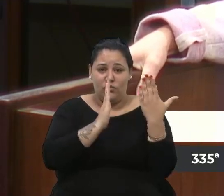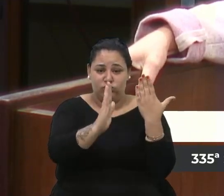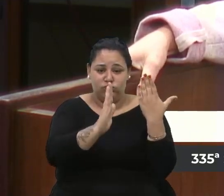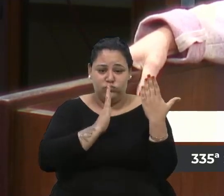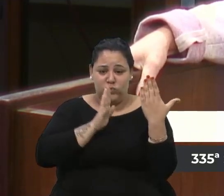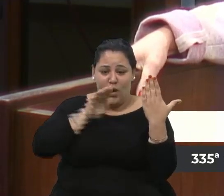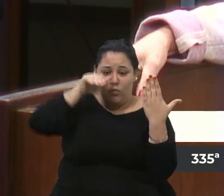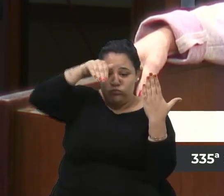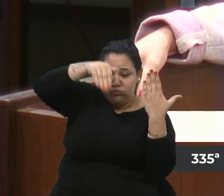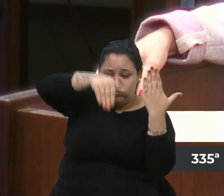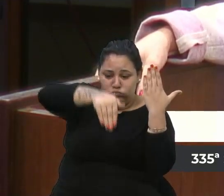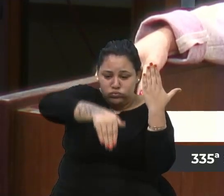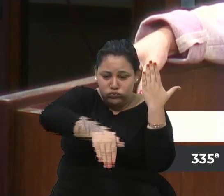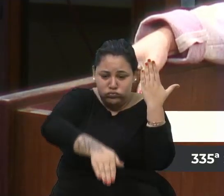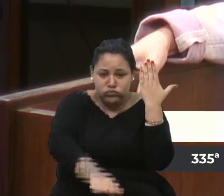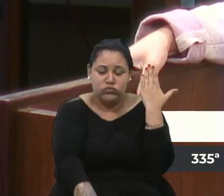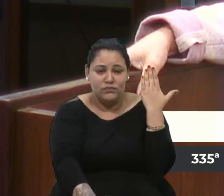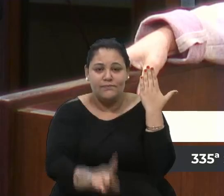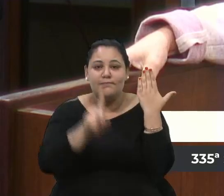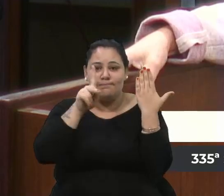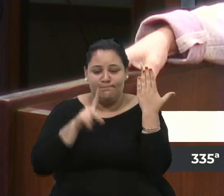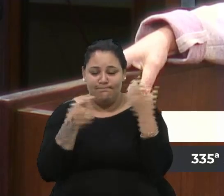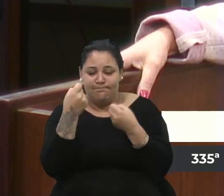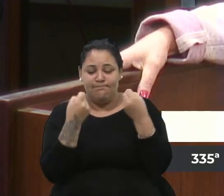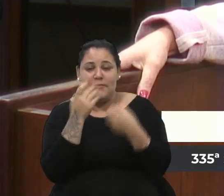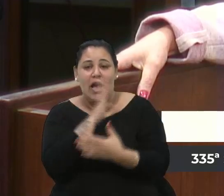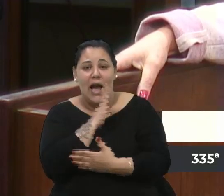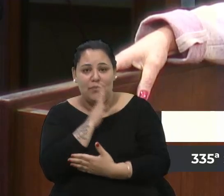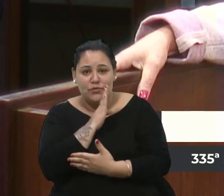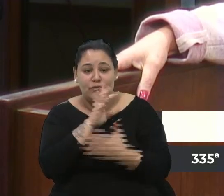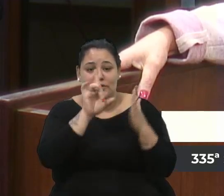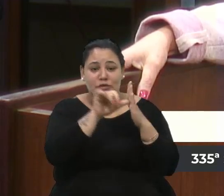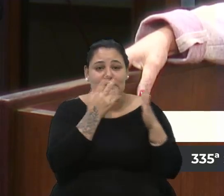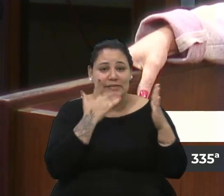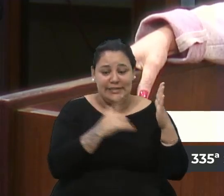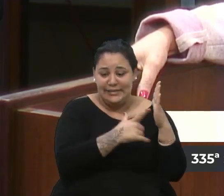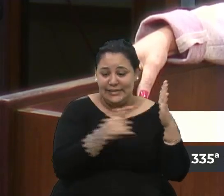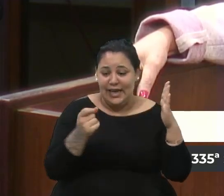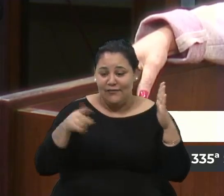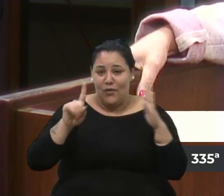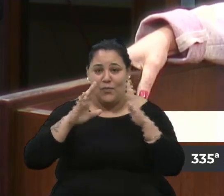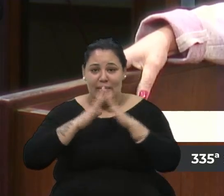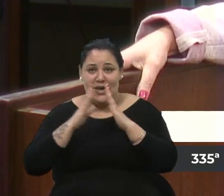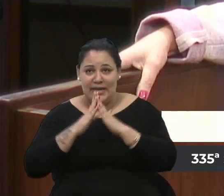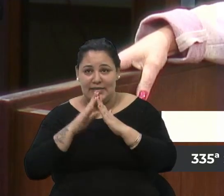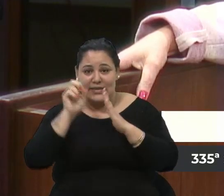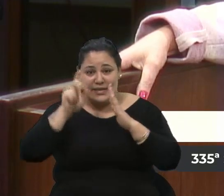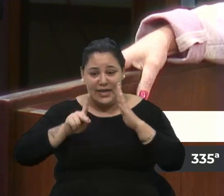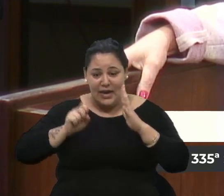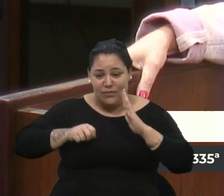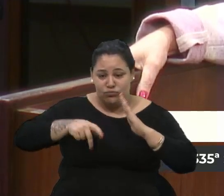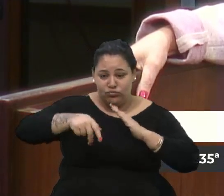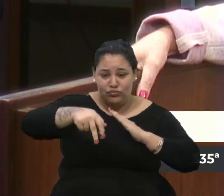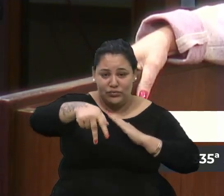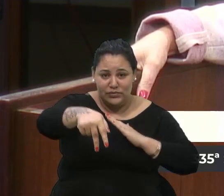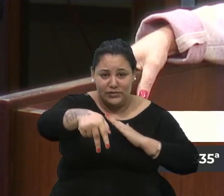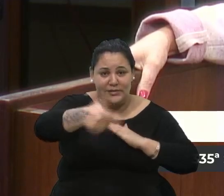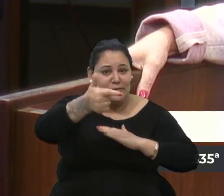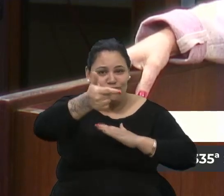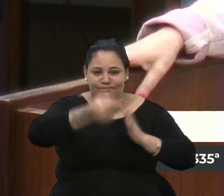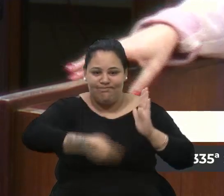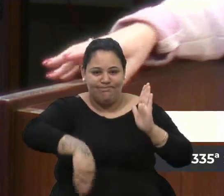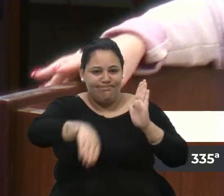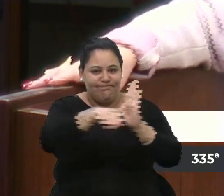das pessoas correrem. As crianças saem ali, vão para casa, quem vai a pé, não tem um